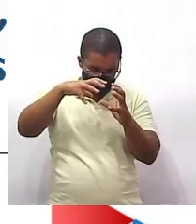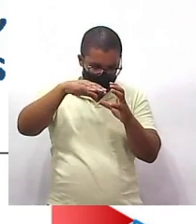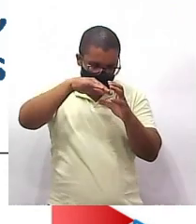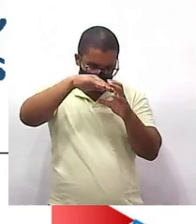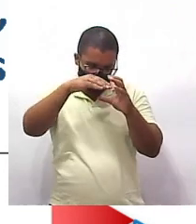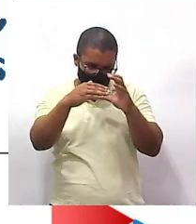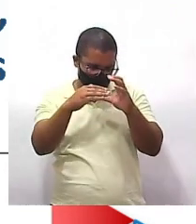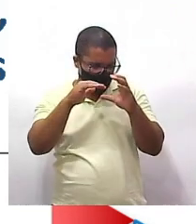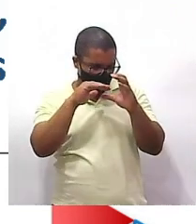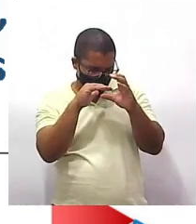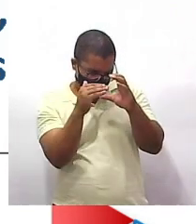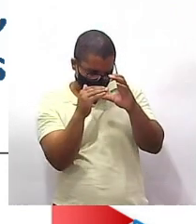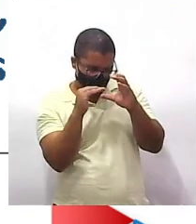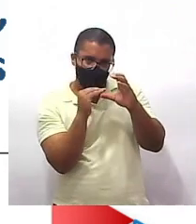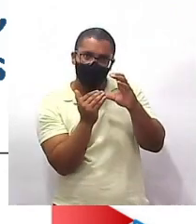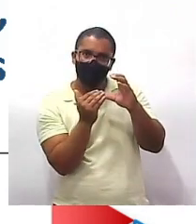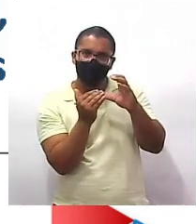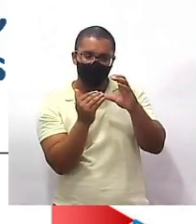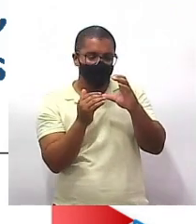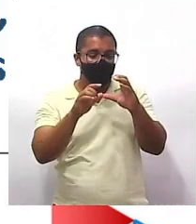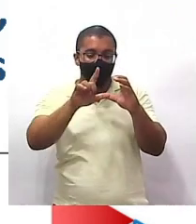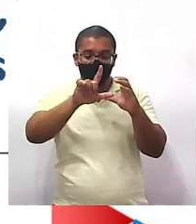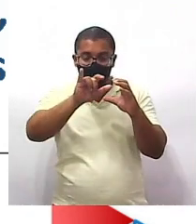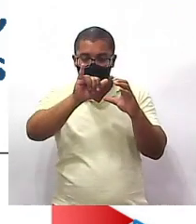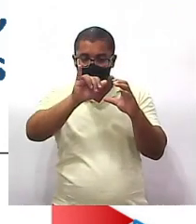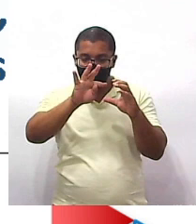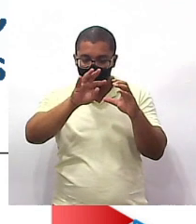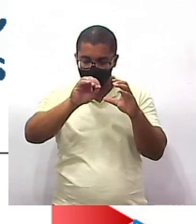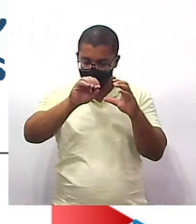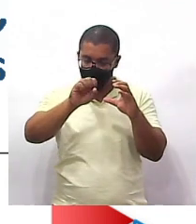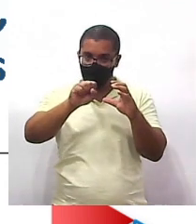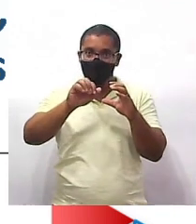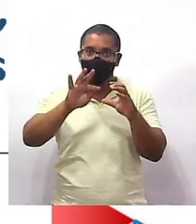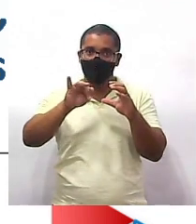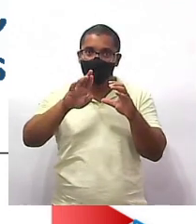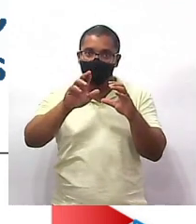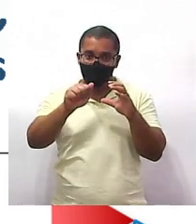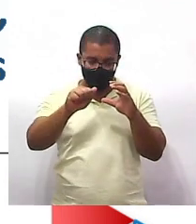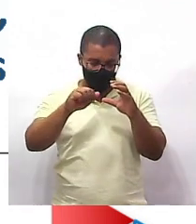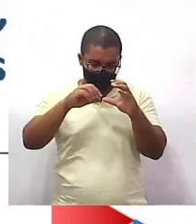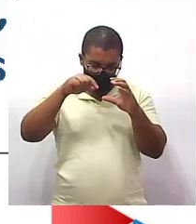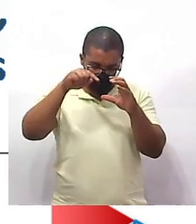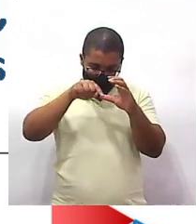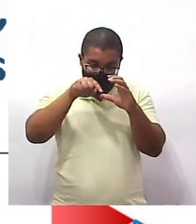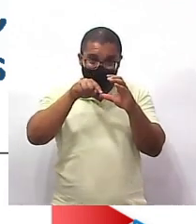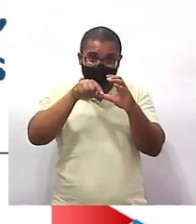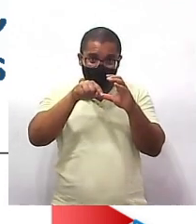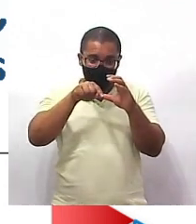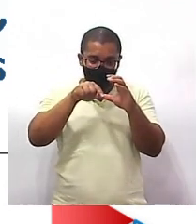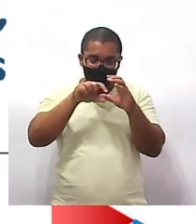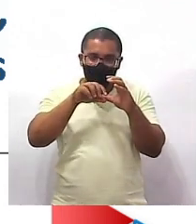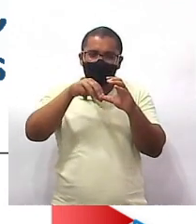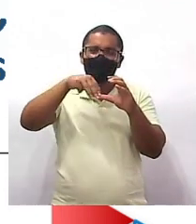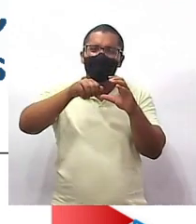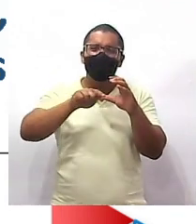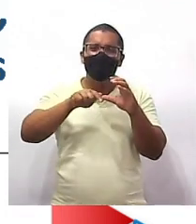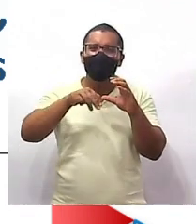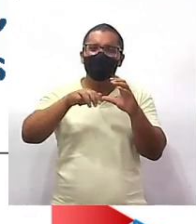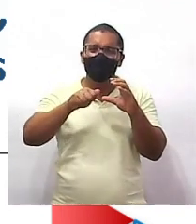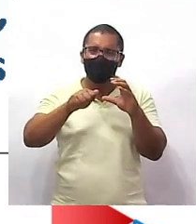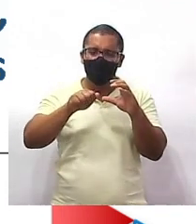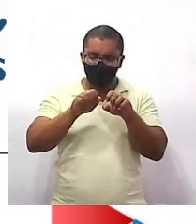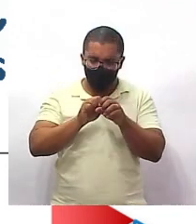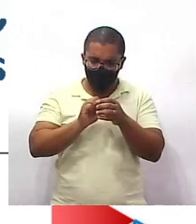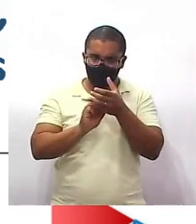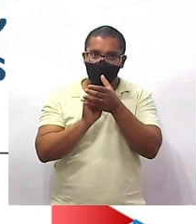fica abaixo da litosfera, que é composta por magma, ou no exterior, como